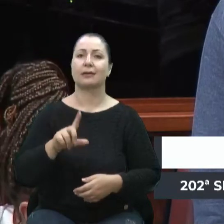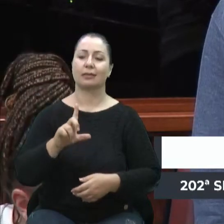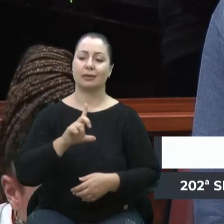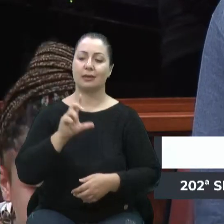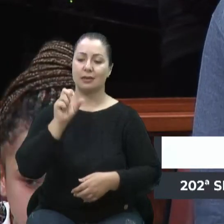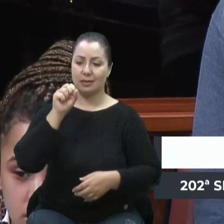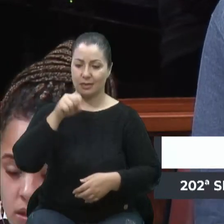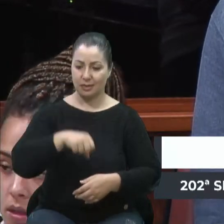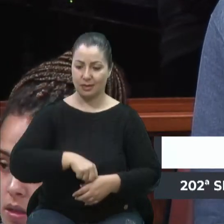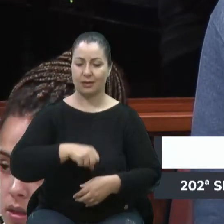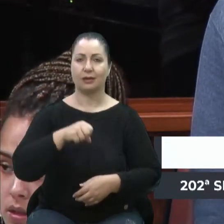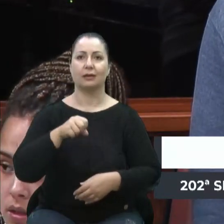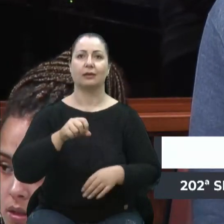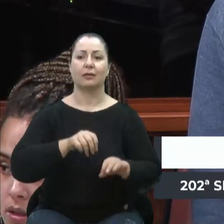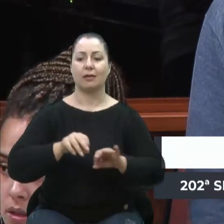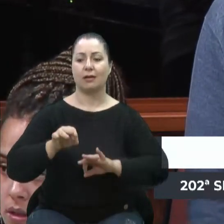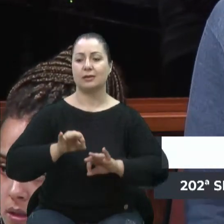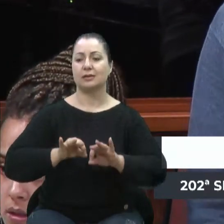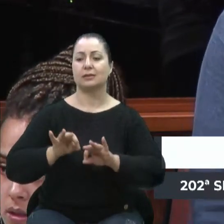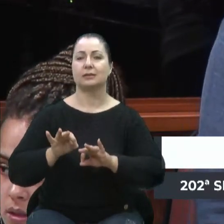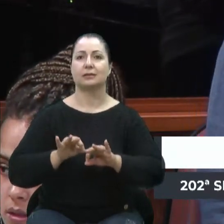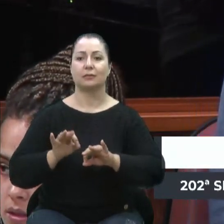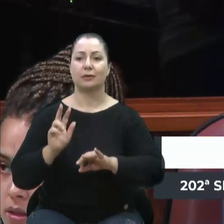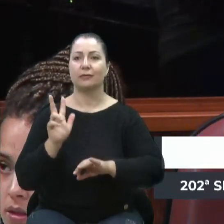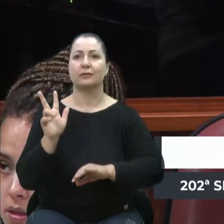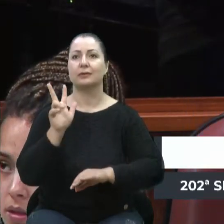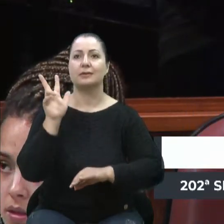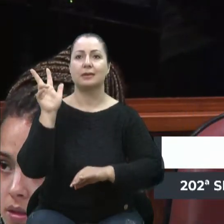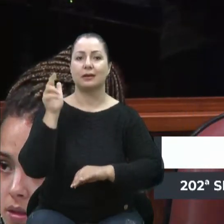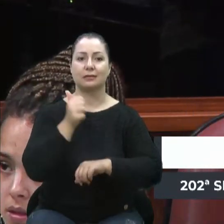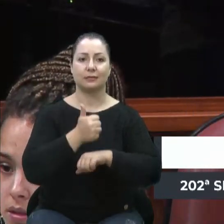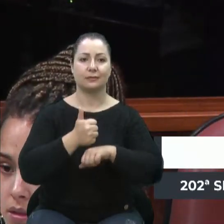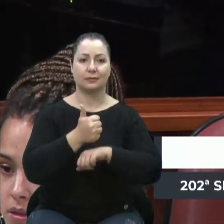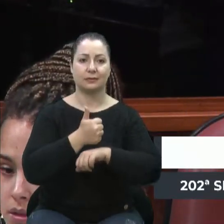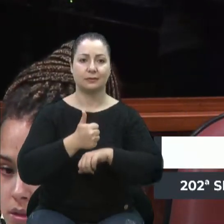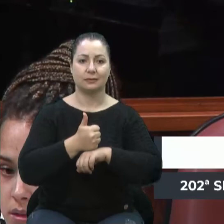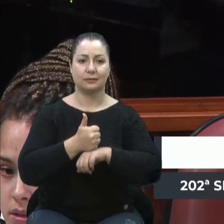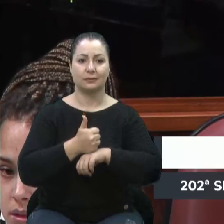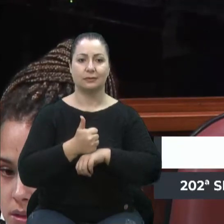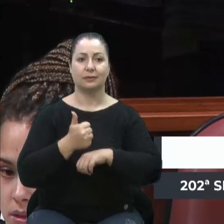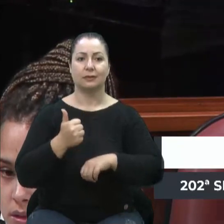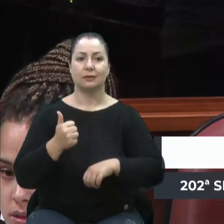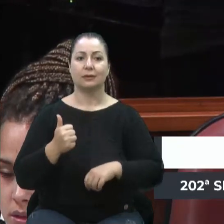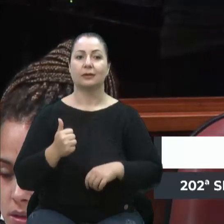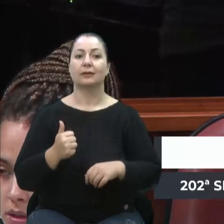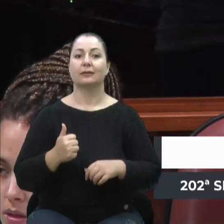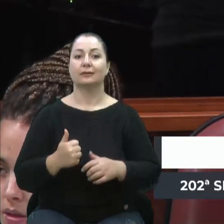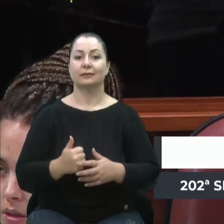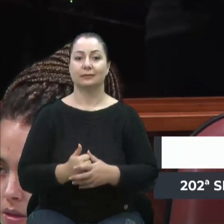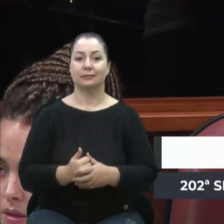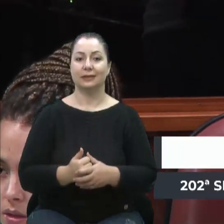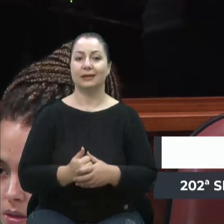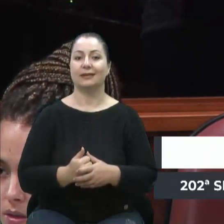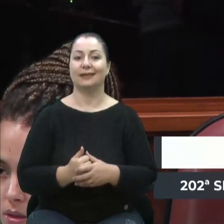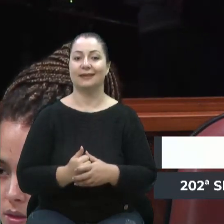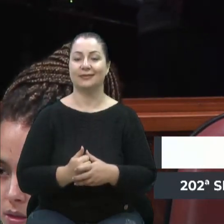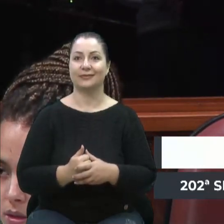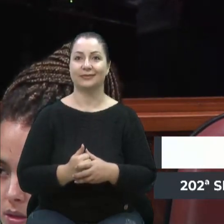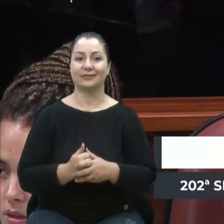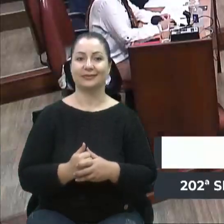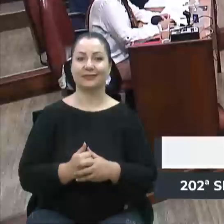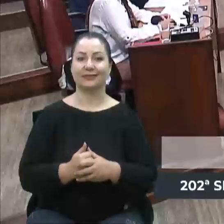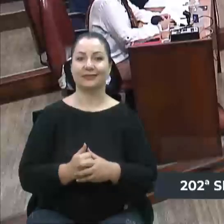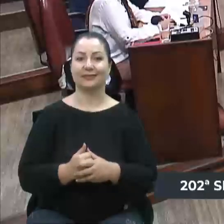é efetivamente a valorização dos agentes comunitários de saúde e agentes comunitários de endemia. Momento oportuno, votarei favorável. Obrigado,